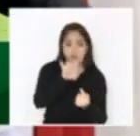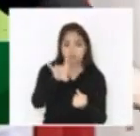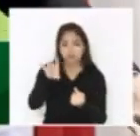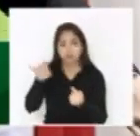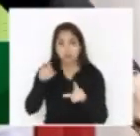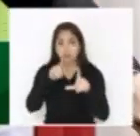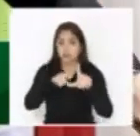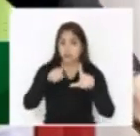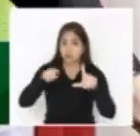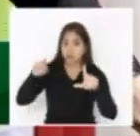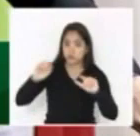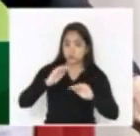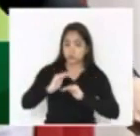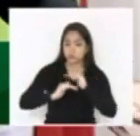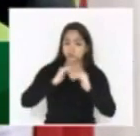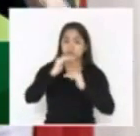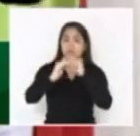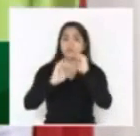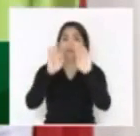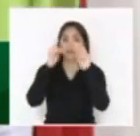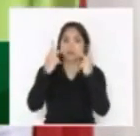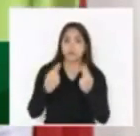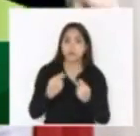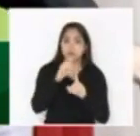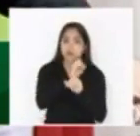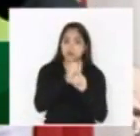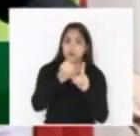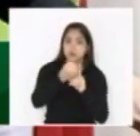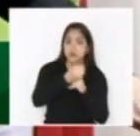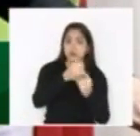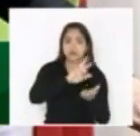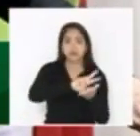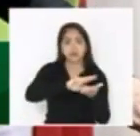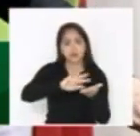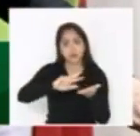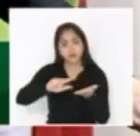índices de desenvolvimento humano, social, enfim, os vários